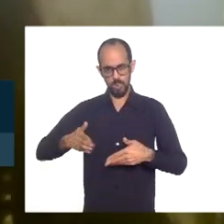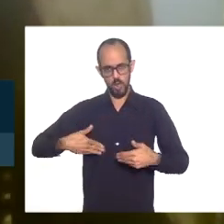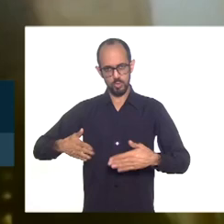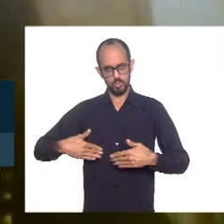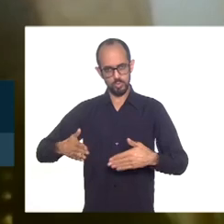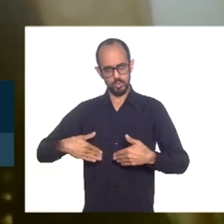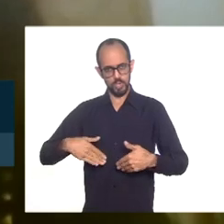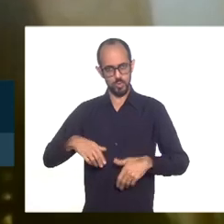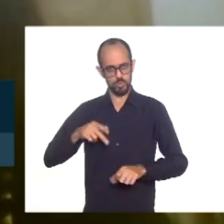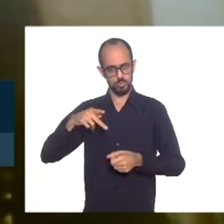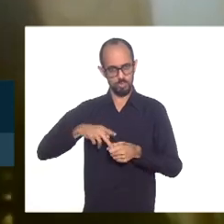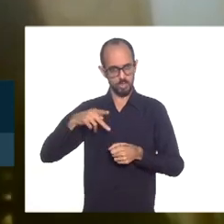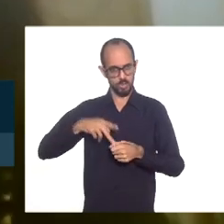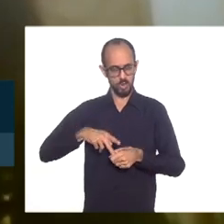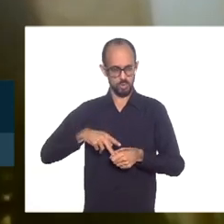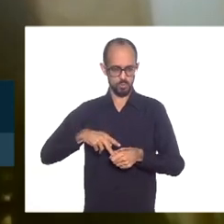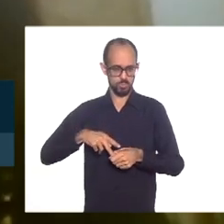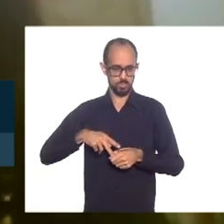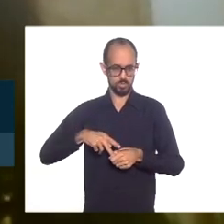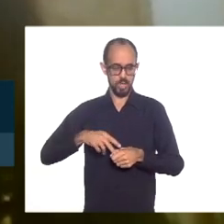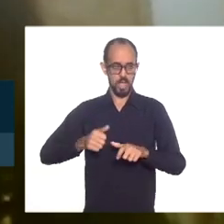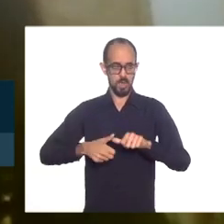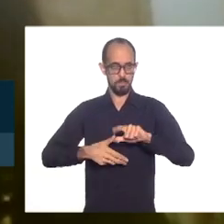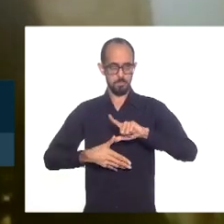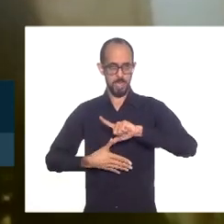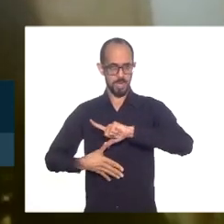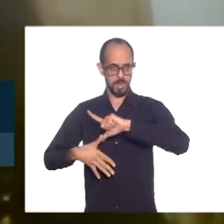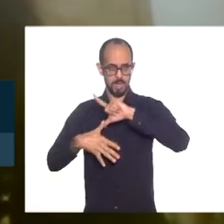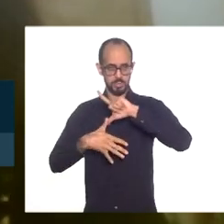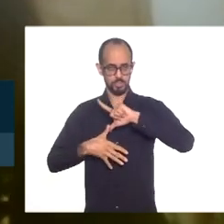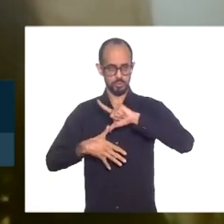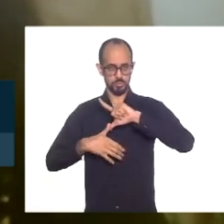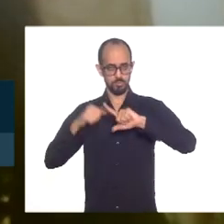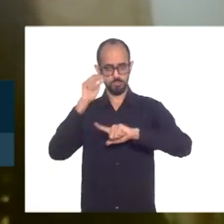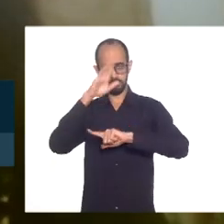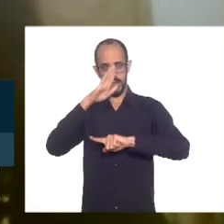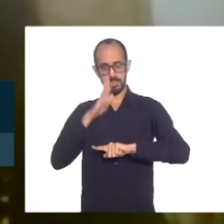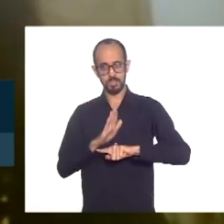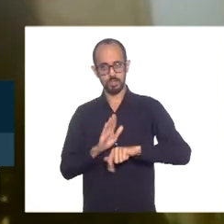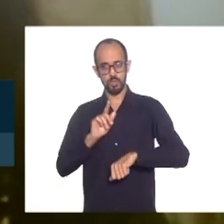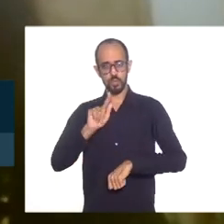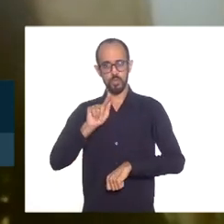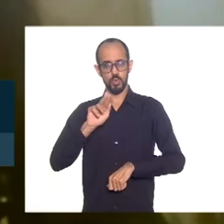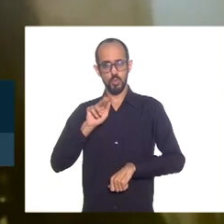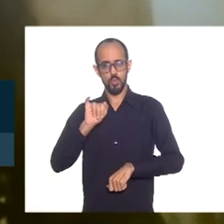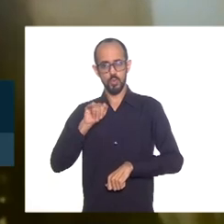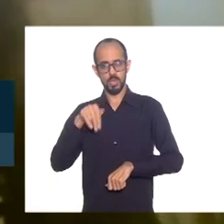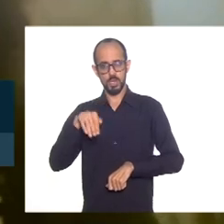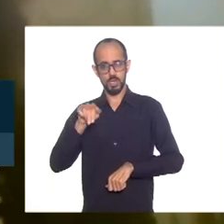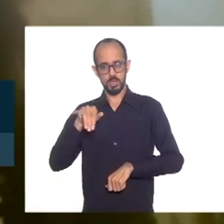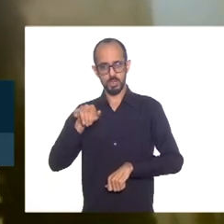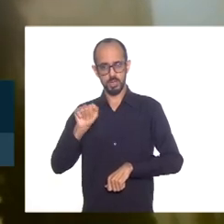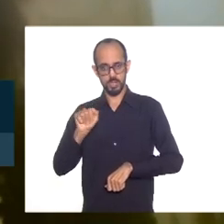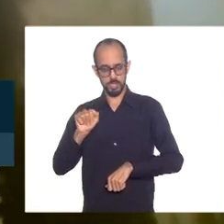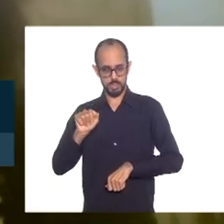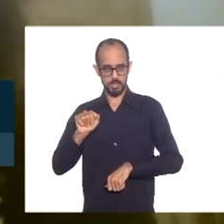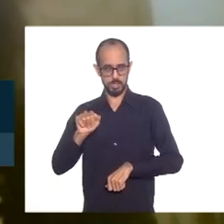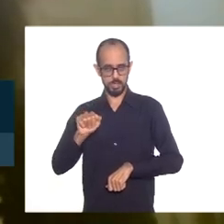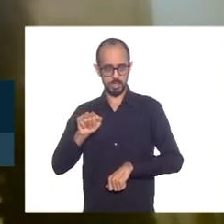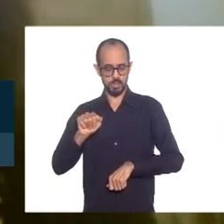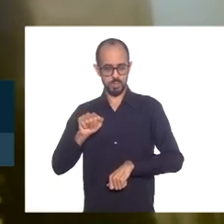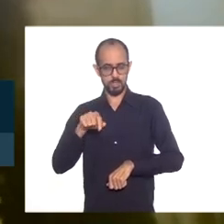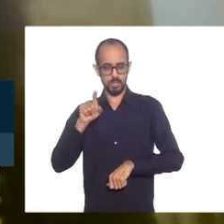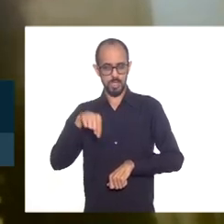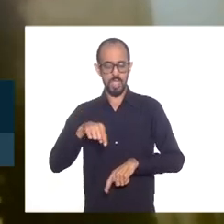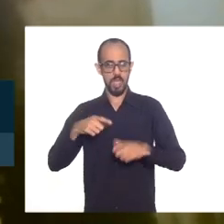produzirem petróleo. Então, América Latina, Brasil e Guiana têm ocupado